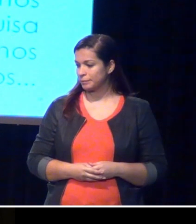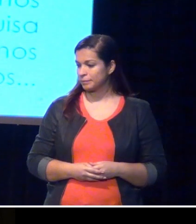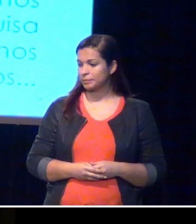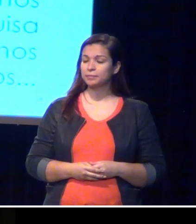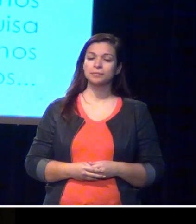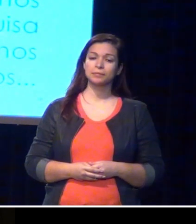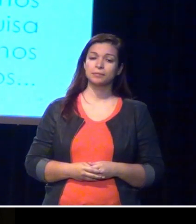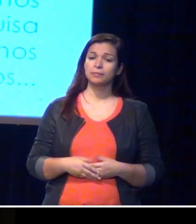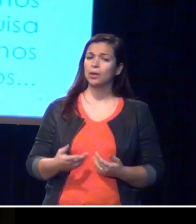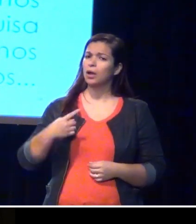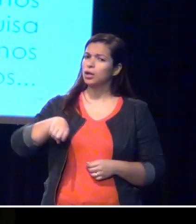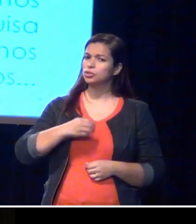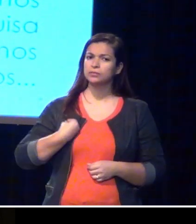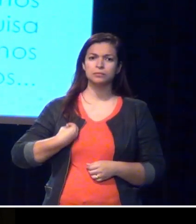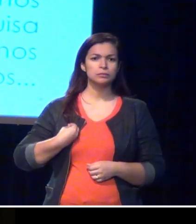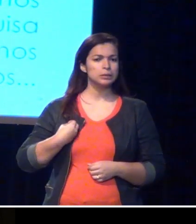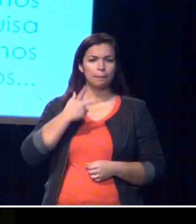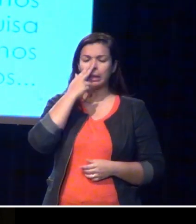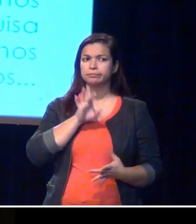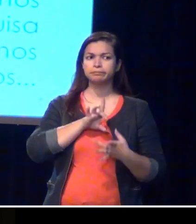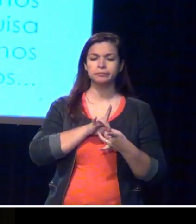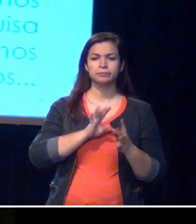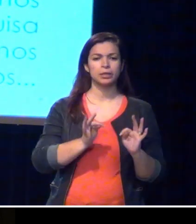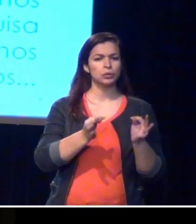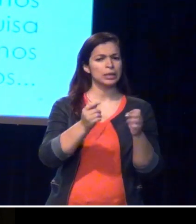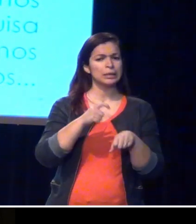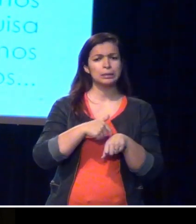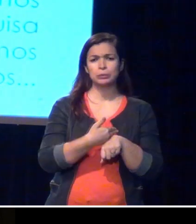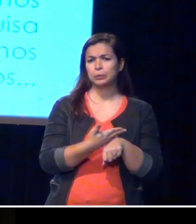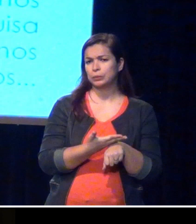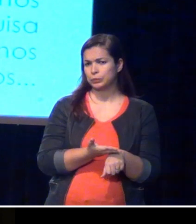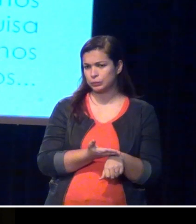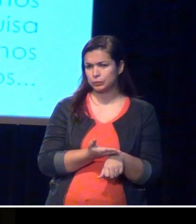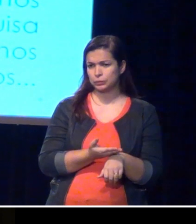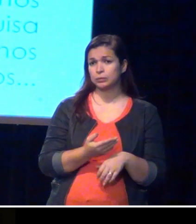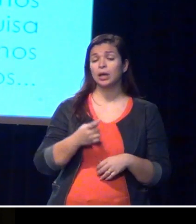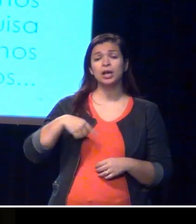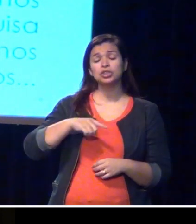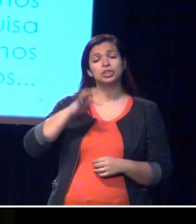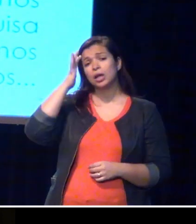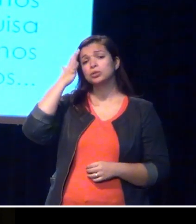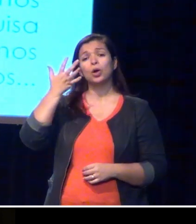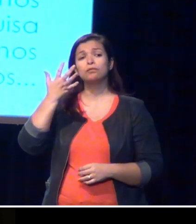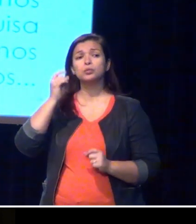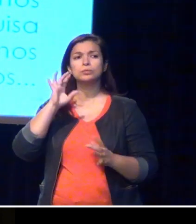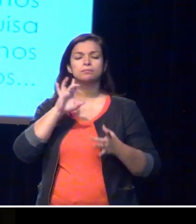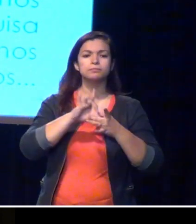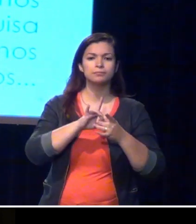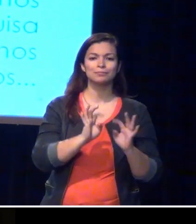Estamos o tempo todo conectados. Né? A maioria das nossas decisões, como eu falei, elas são baseadas